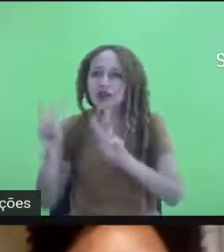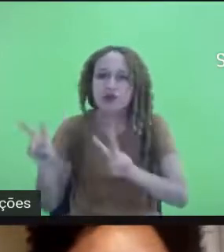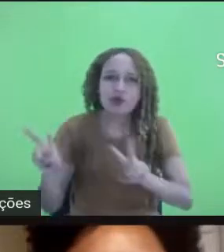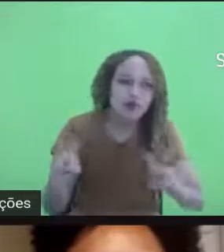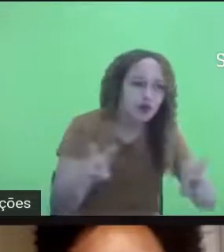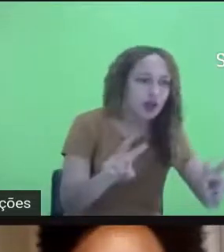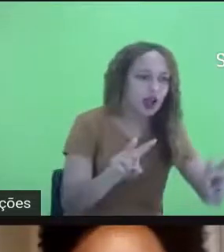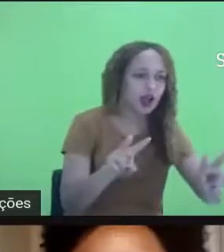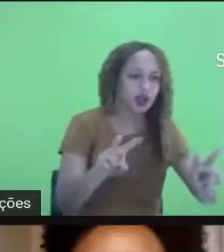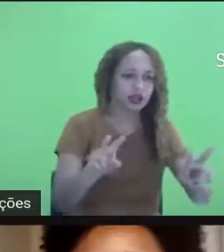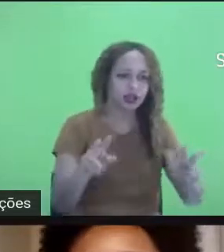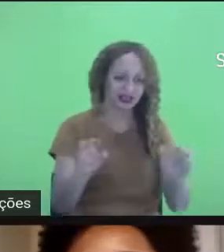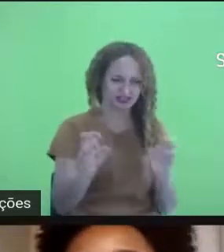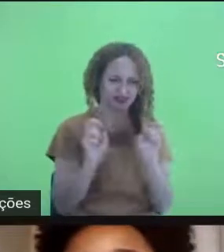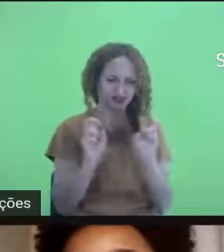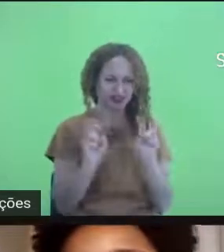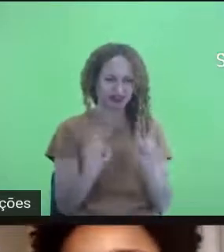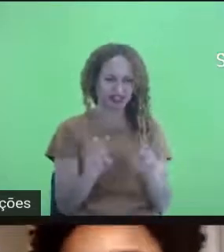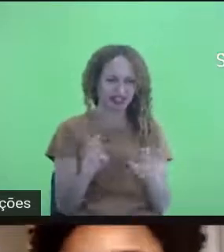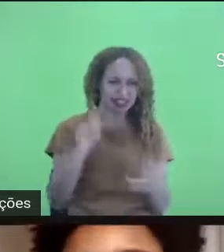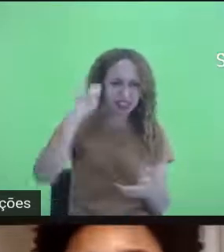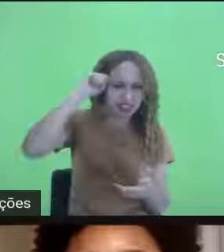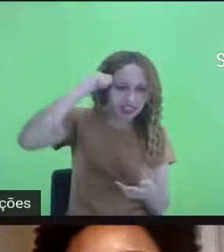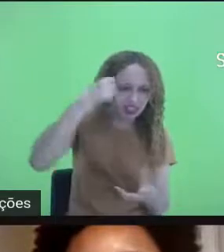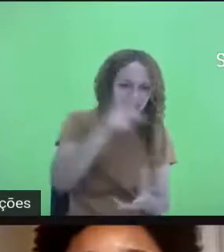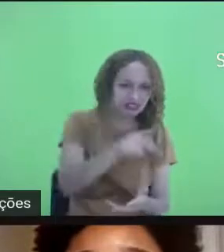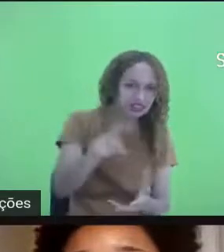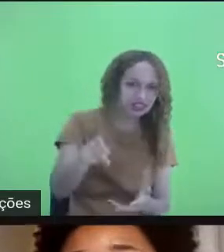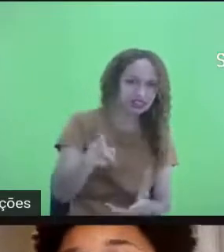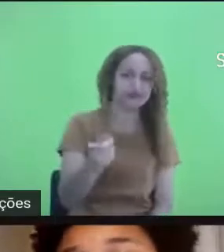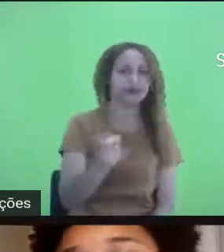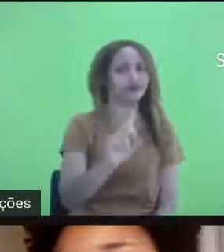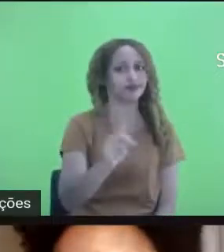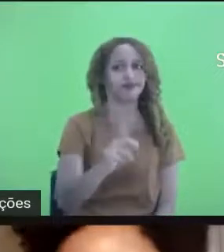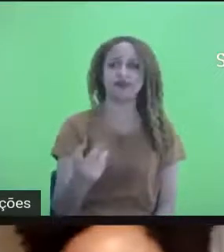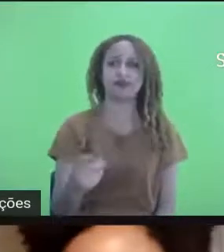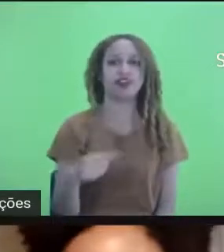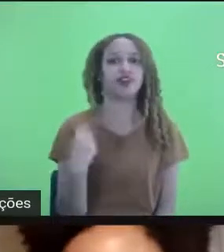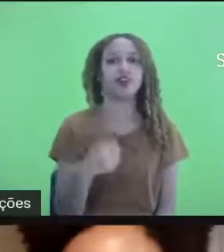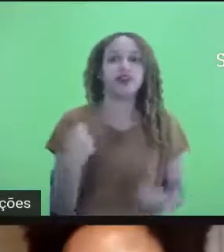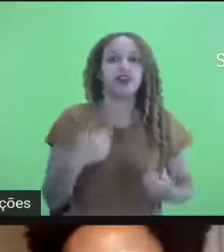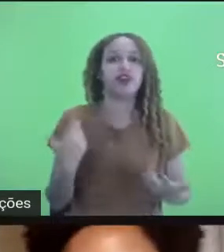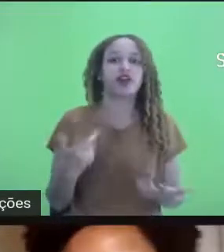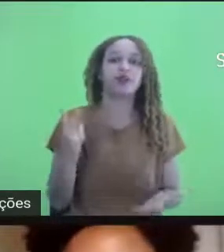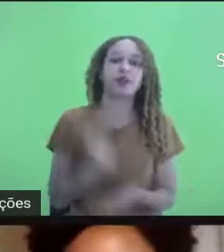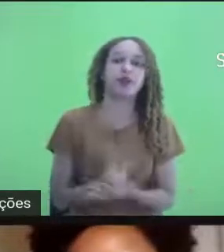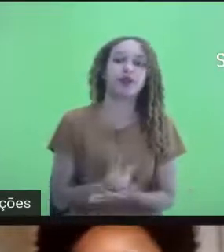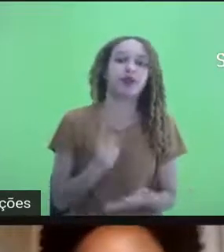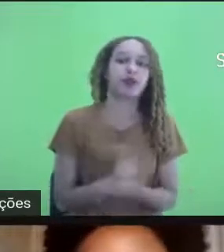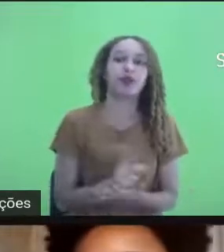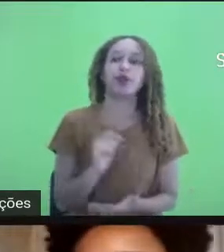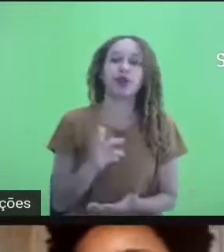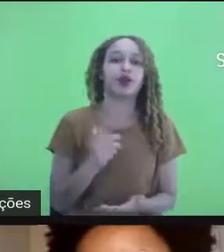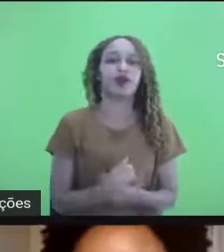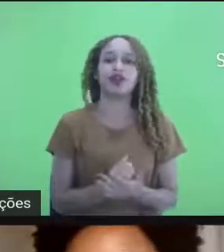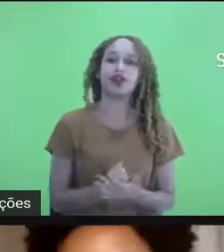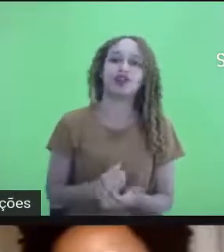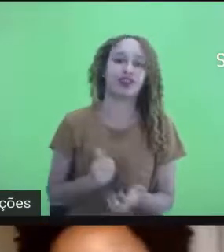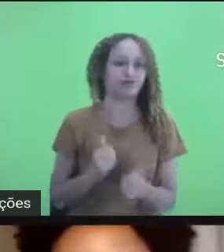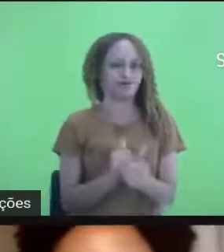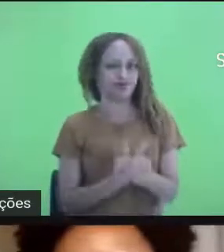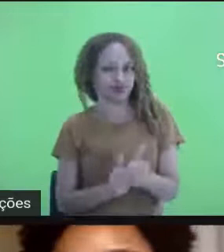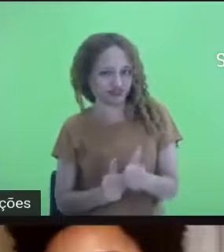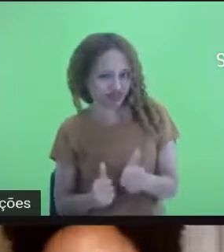percebemos que sempre precisamos dar um passo muito maior, né, quando diante